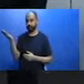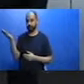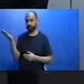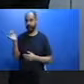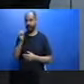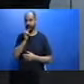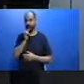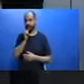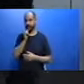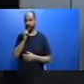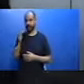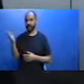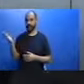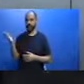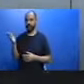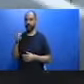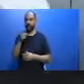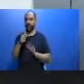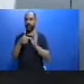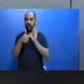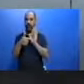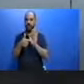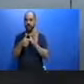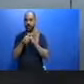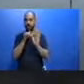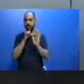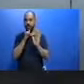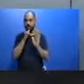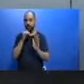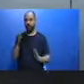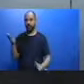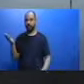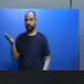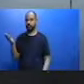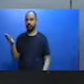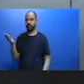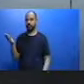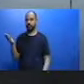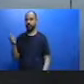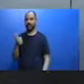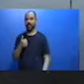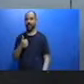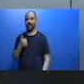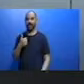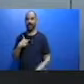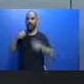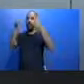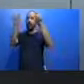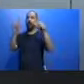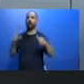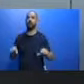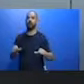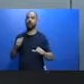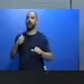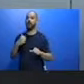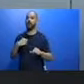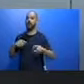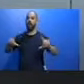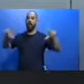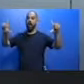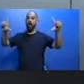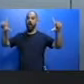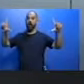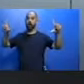professora fez uma como exemplo vou fazer um cartaz eu não tinha cartolina que que a professora